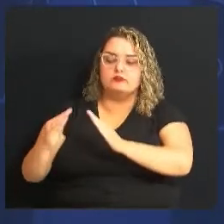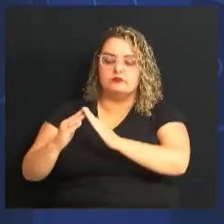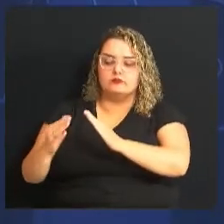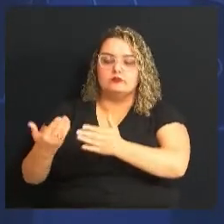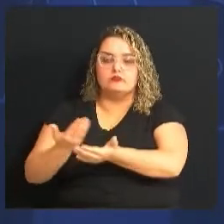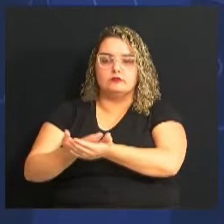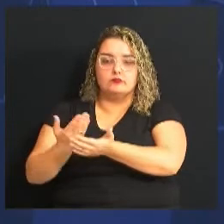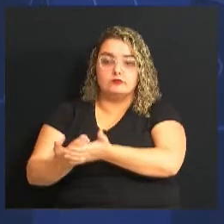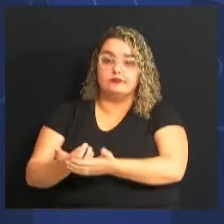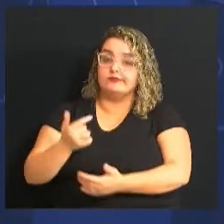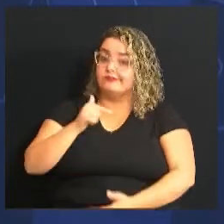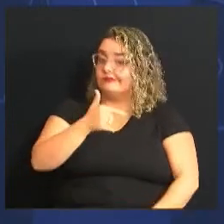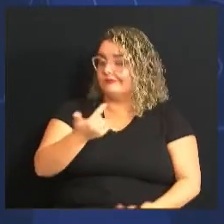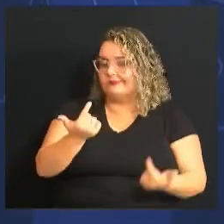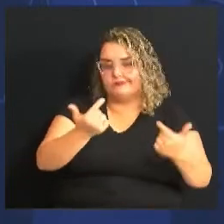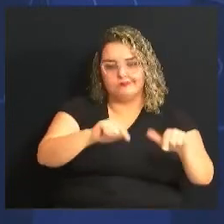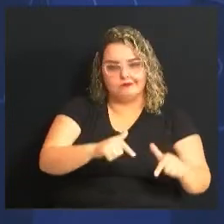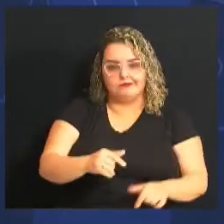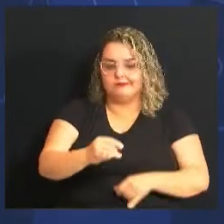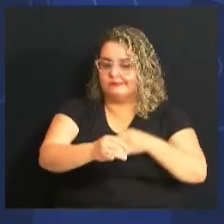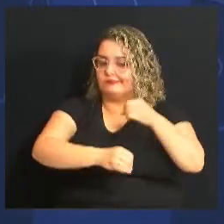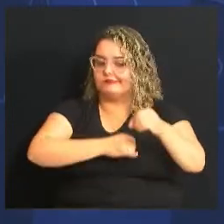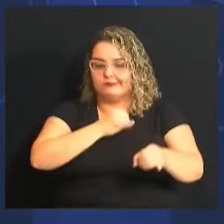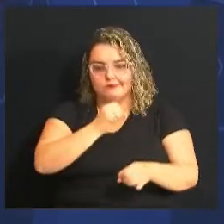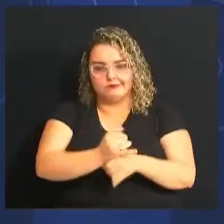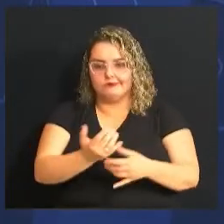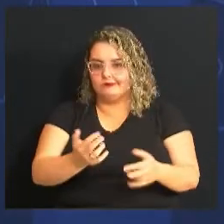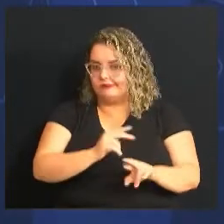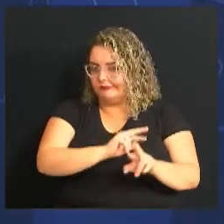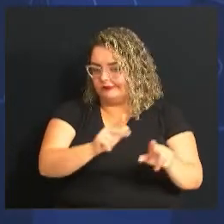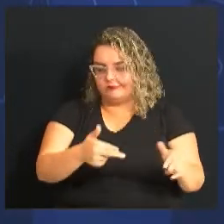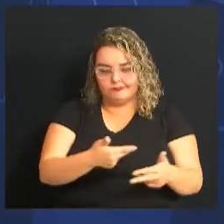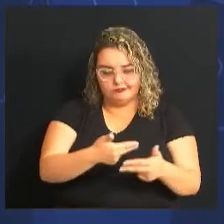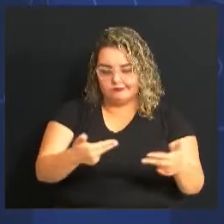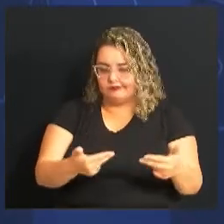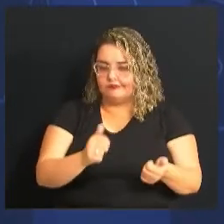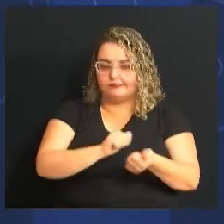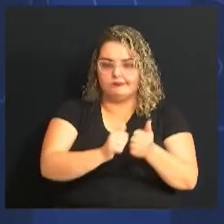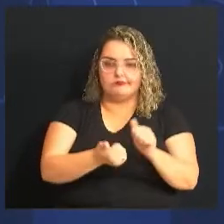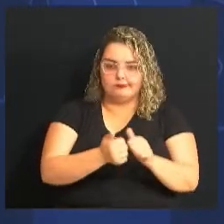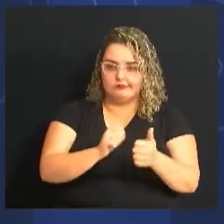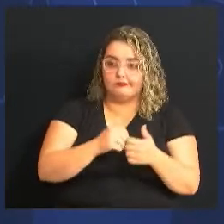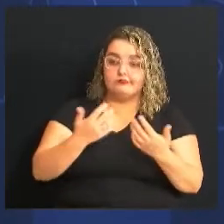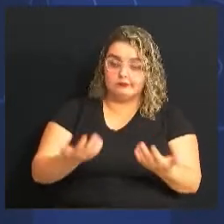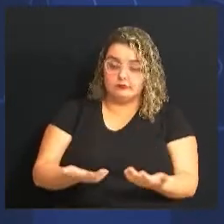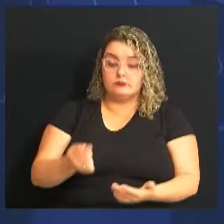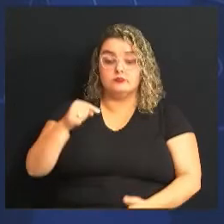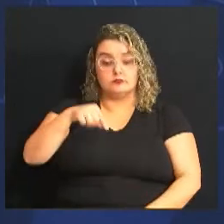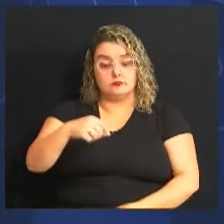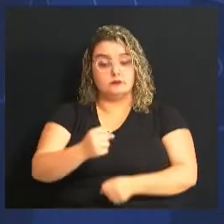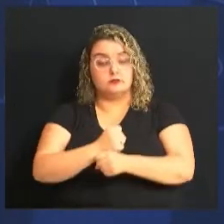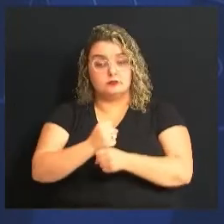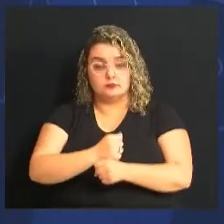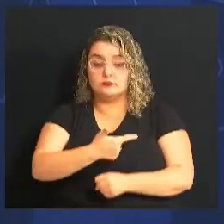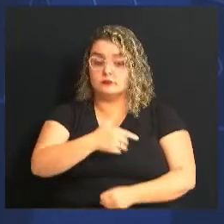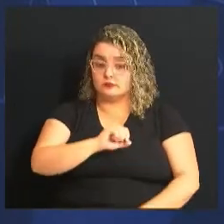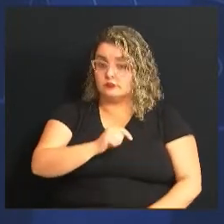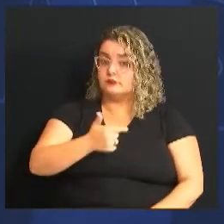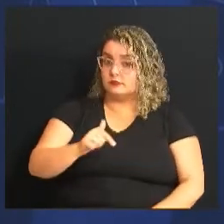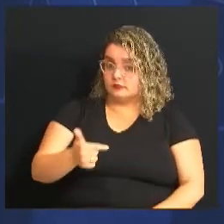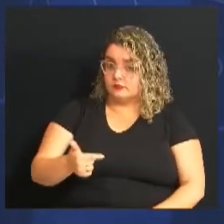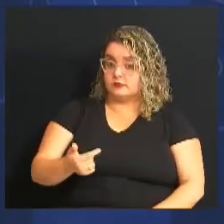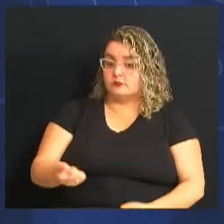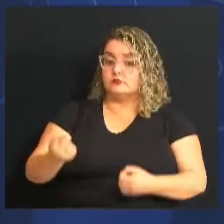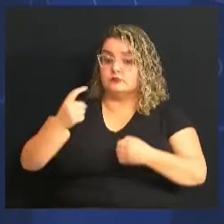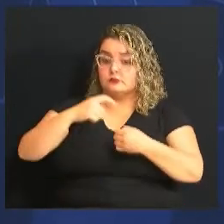tinha espaço, internet, enfim, as condições adequadas. Para este ano, em 2022, com esta